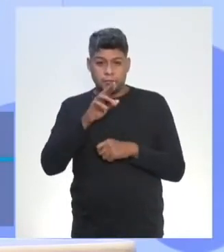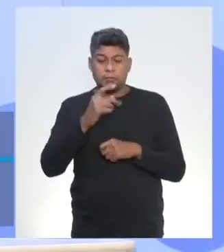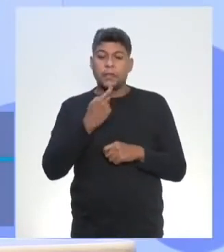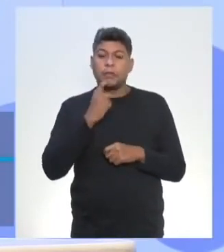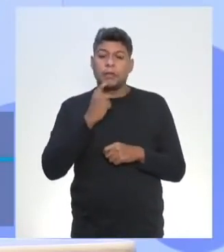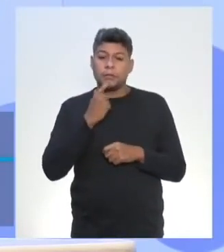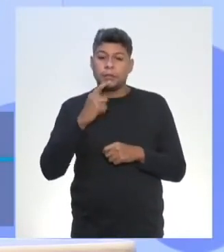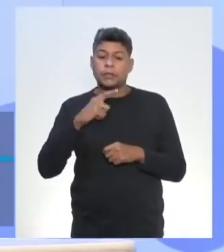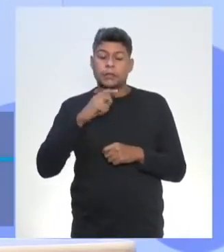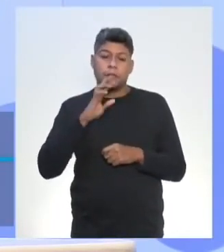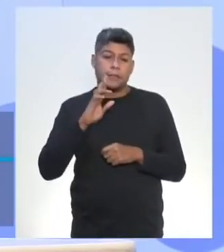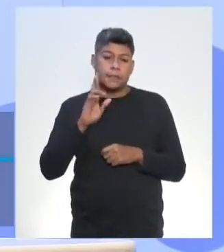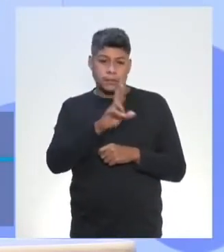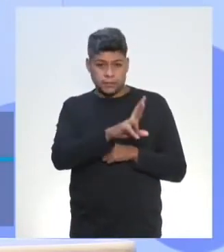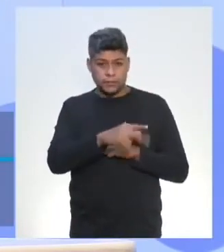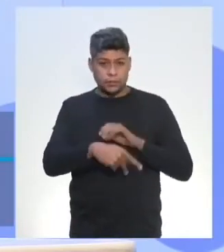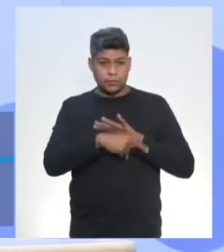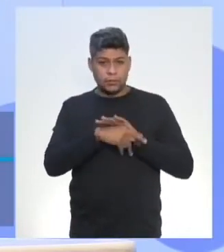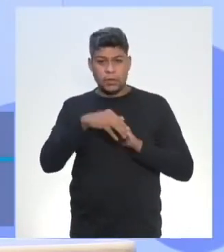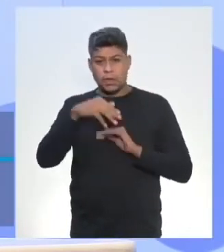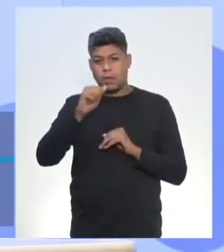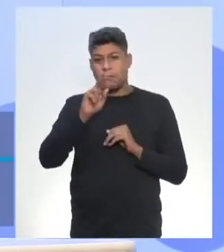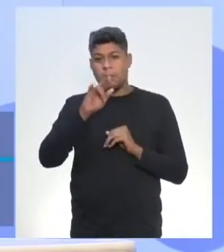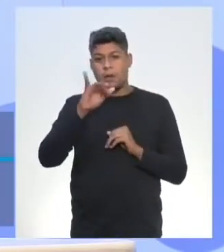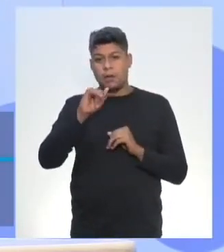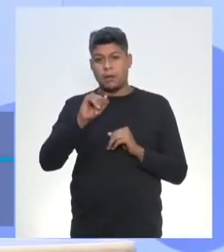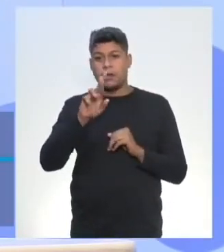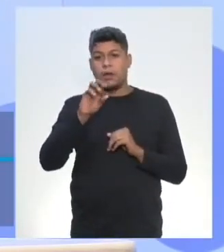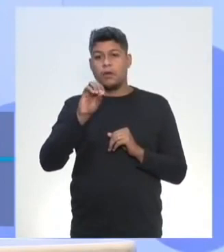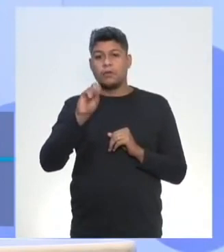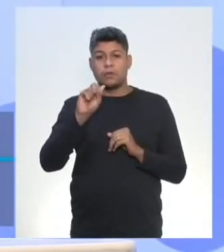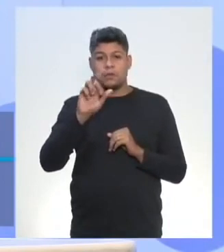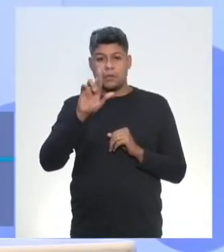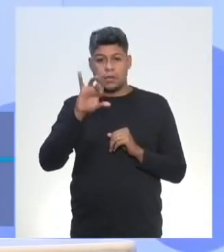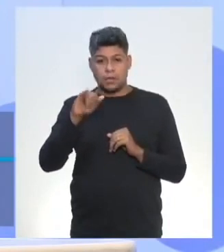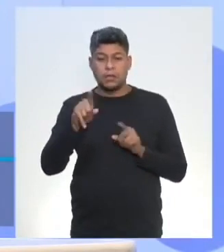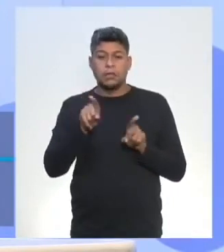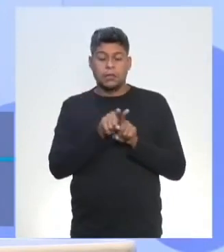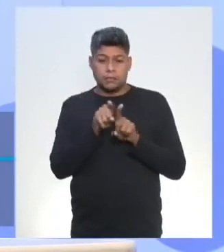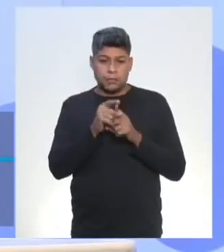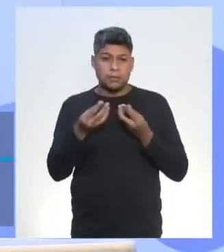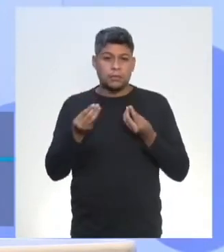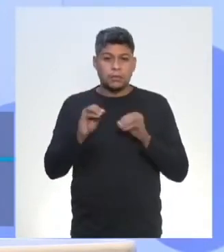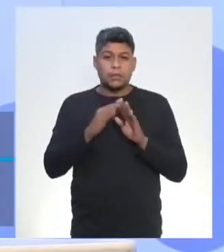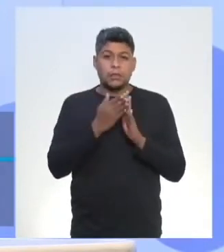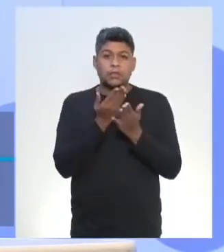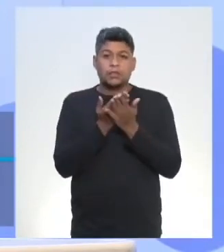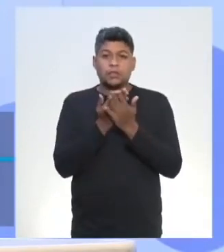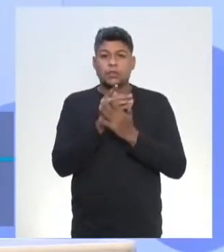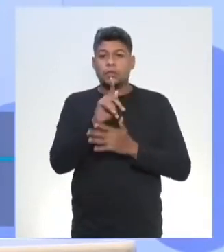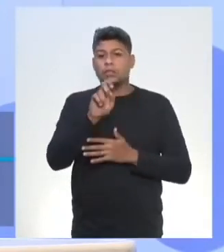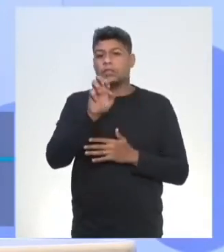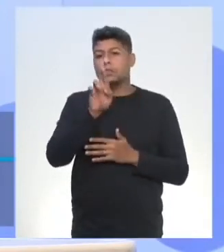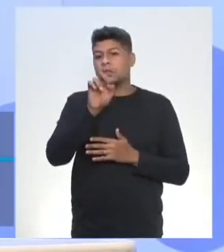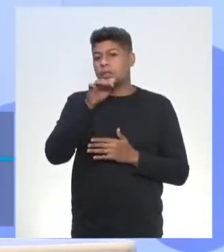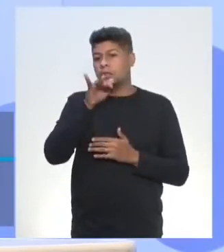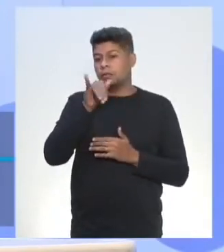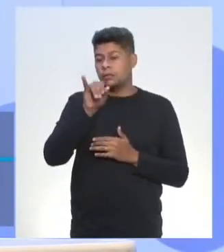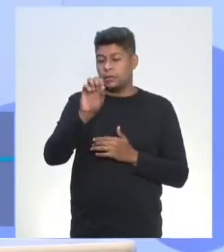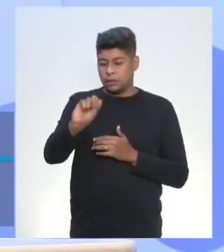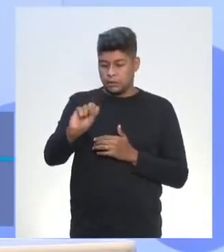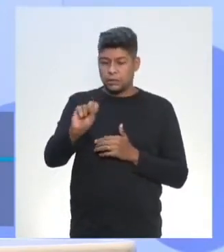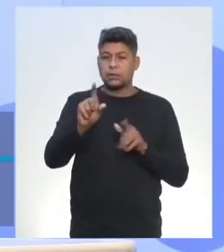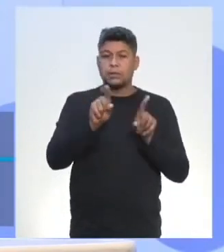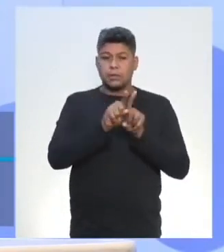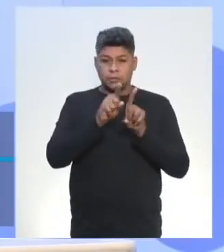Campinas, colocando as respostas. Professora Maria Rosário aqui também colocando. Escola Jeremias de Paula Eduardo